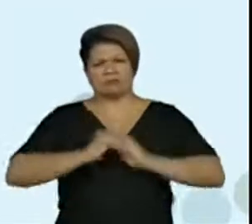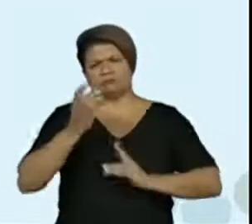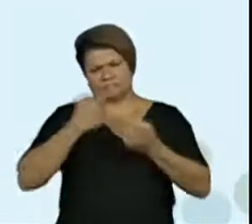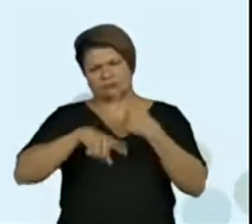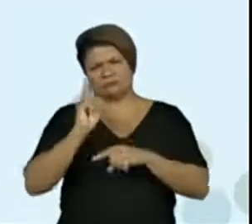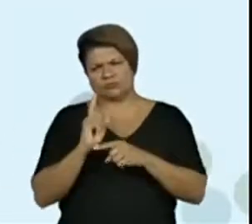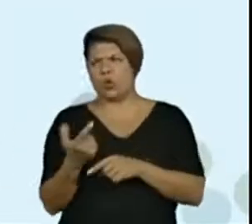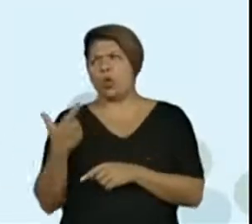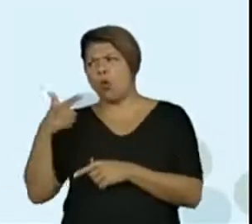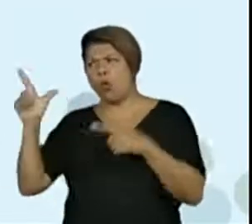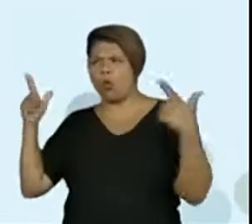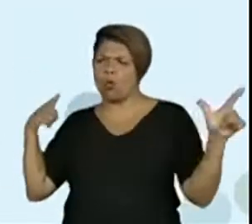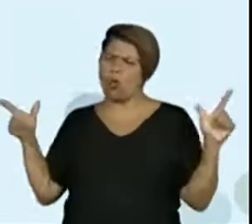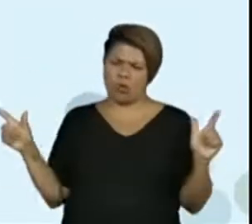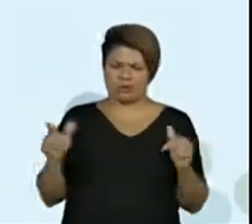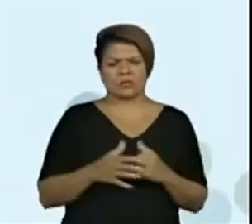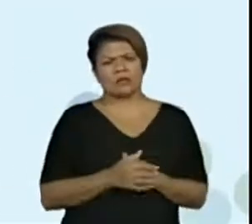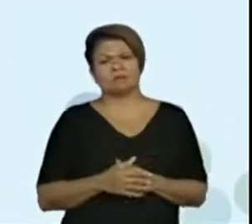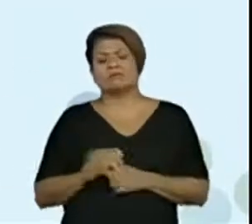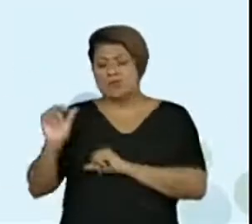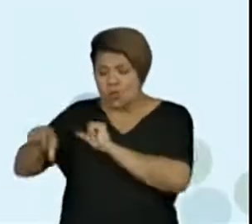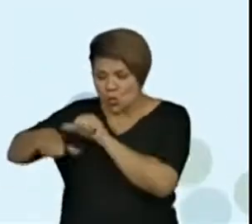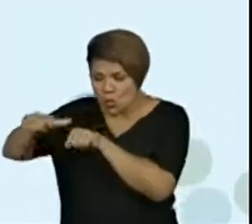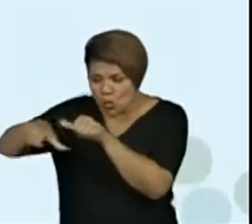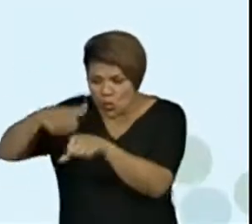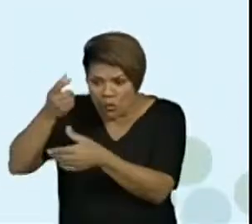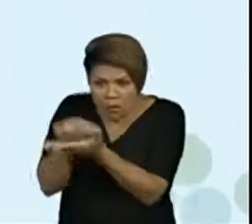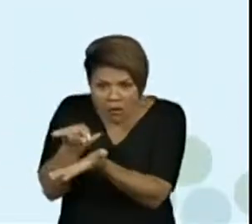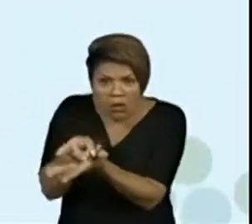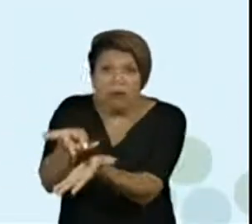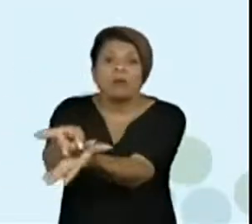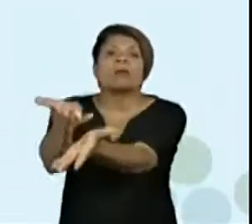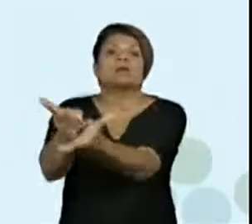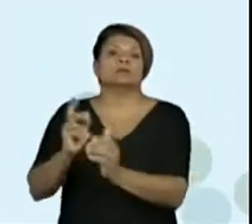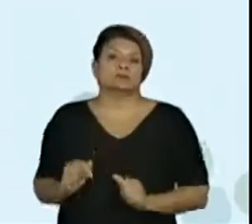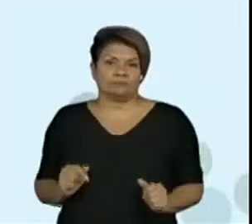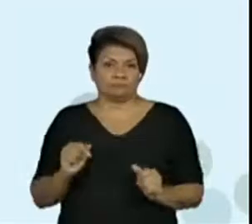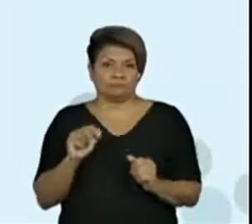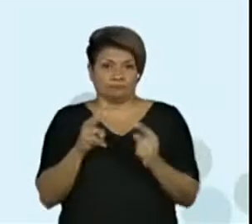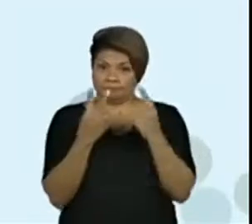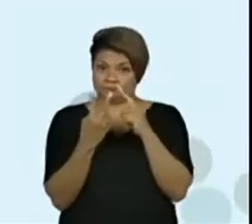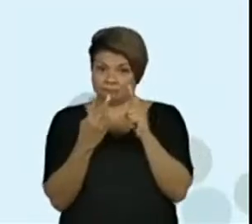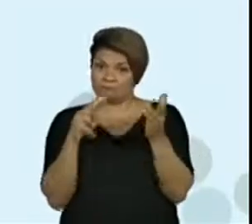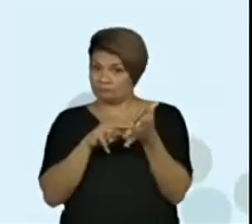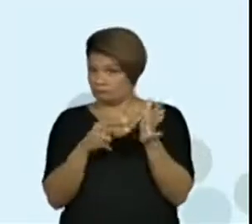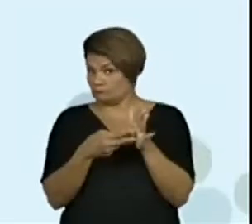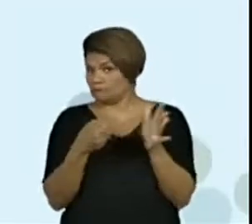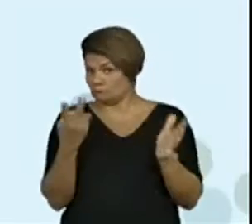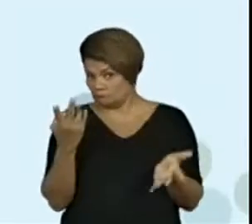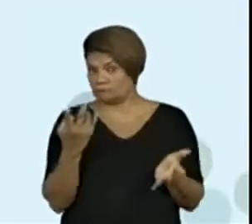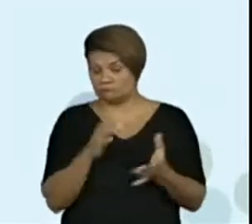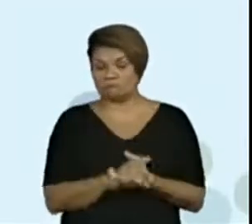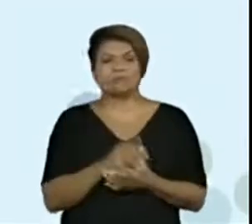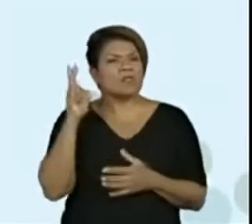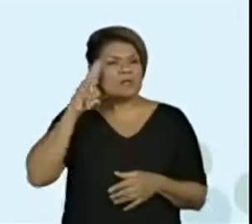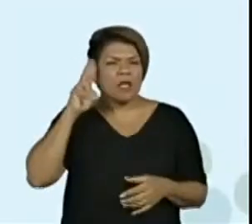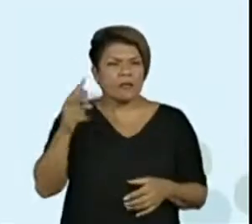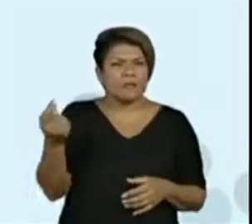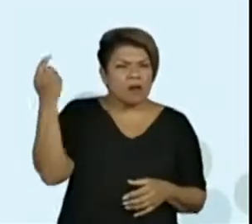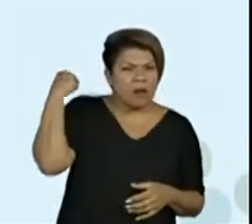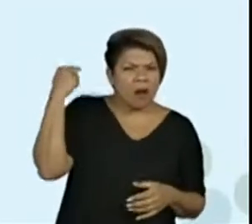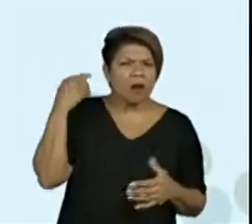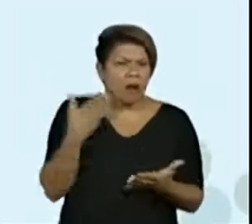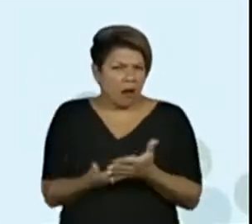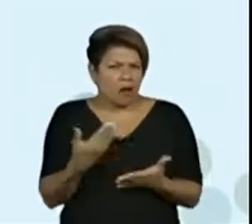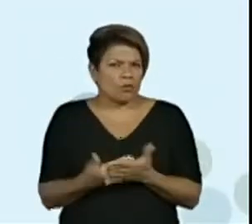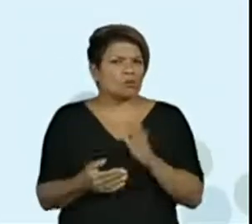aulas. Mudanças e permanências, pensamos em mudanças e permanências, vocês recordam? Aulas em que tratamos